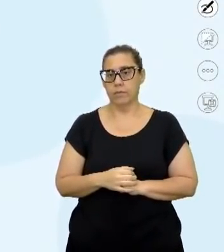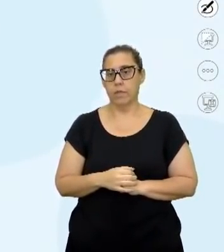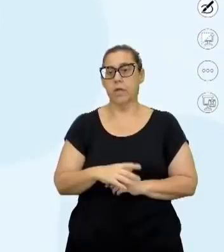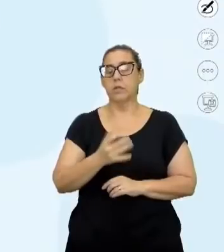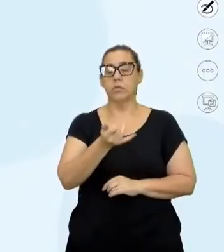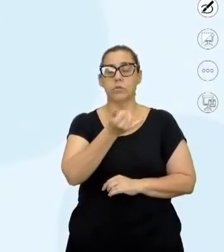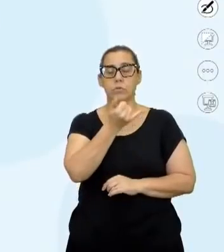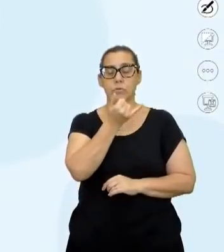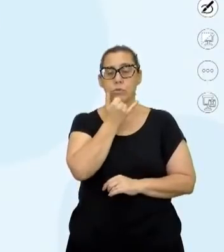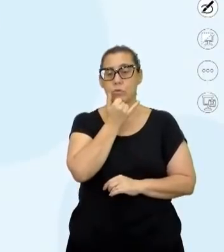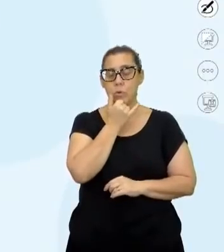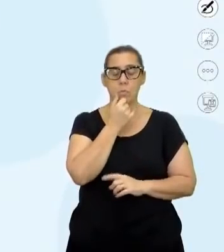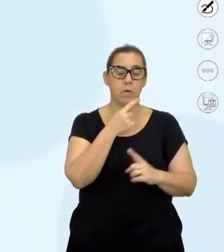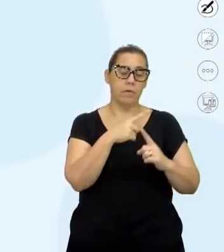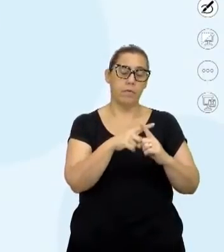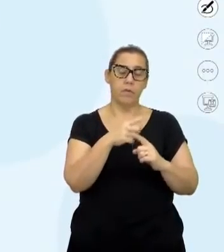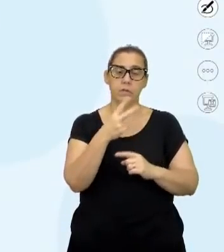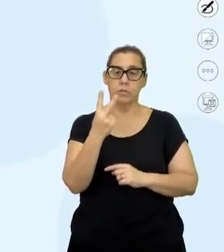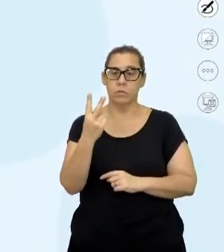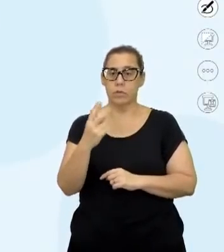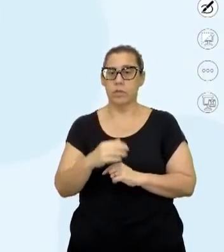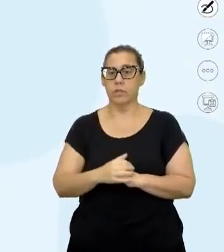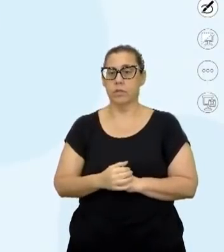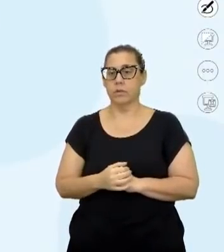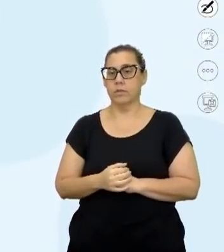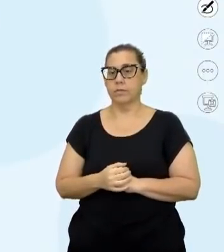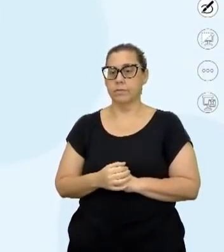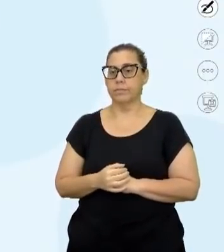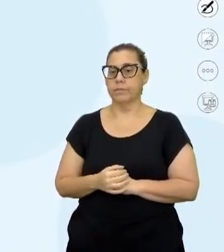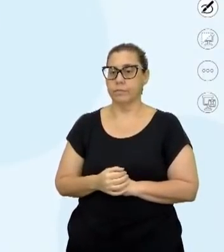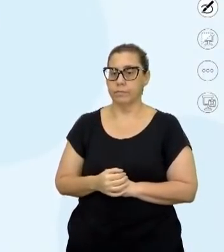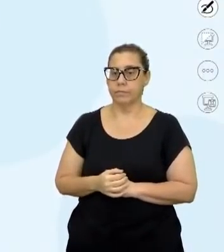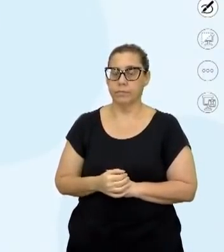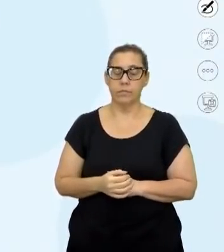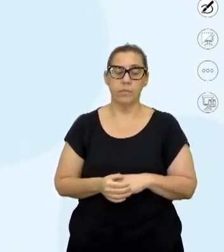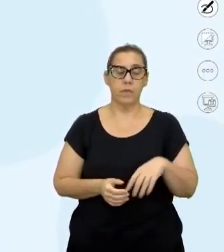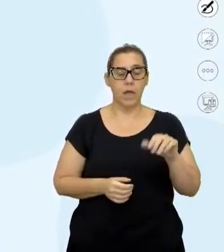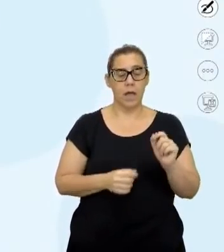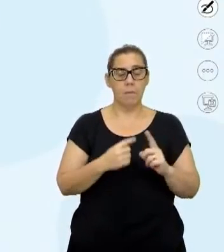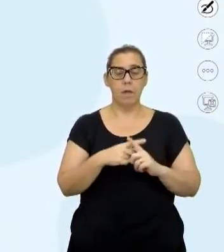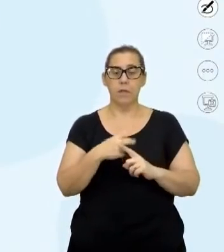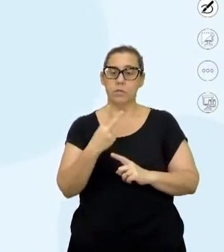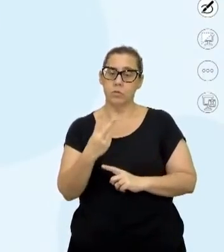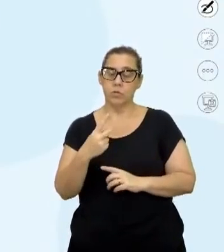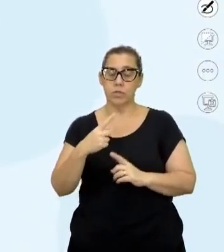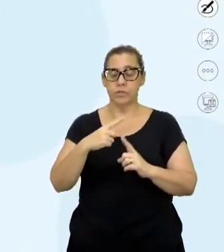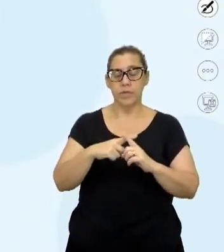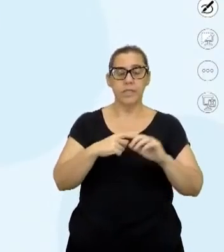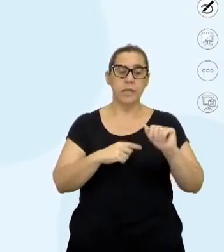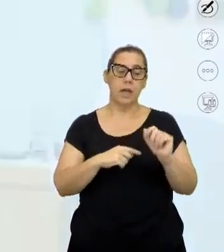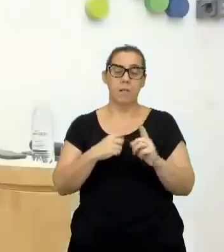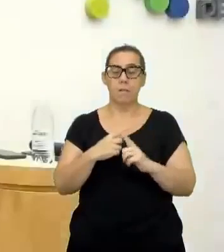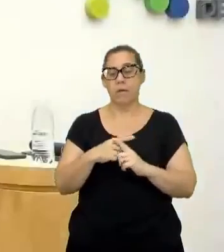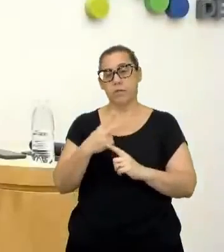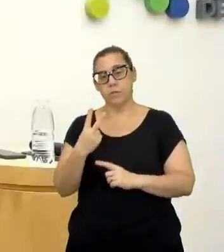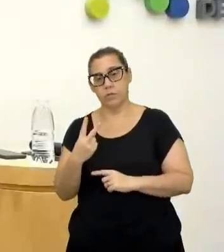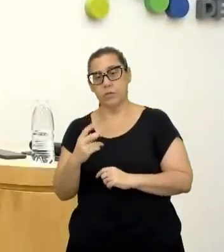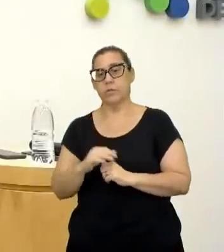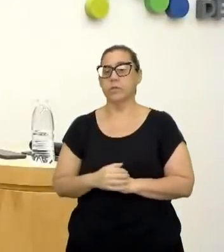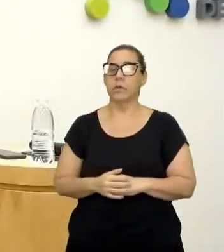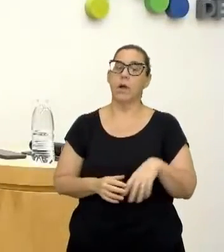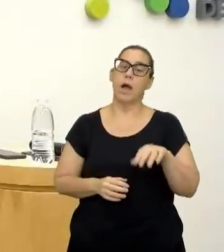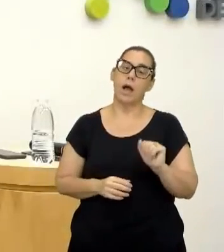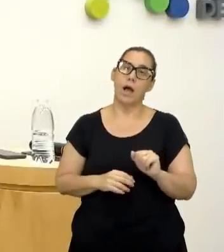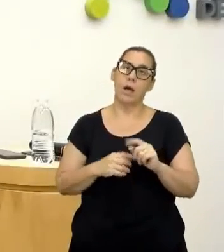né? Isso, aqui 2A. vezes 2. Isso. Ótimo, obrigada, Osmar. Então, vai ficar assim, A mais 2 vezes A mais 2. Portanto, A mais 2 ao